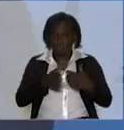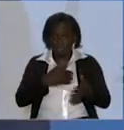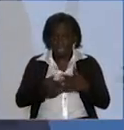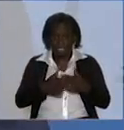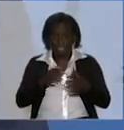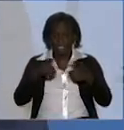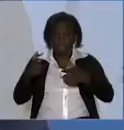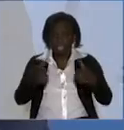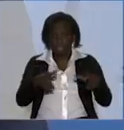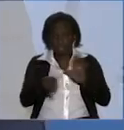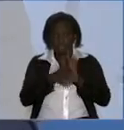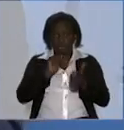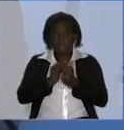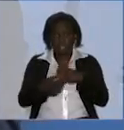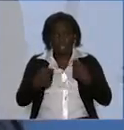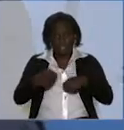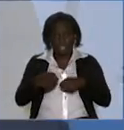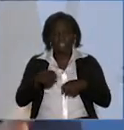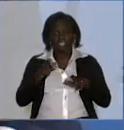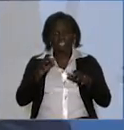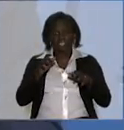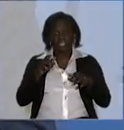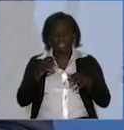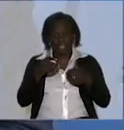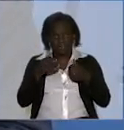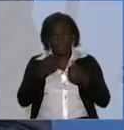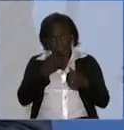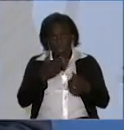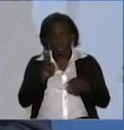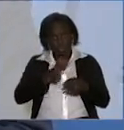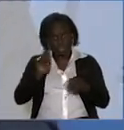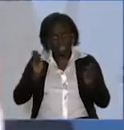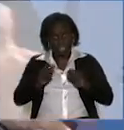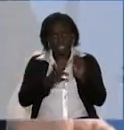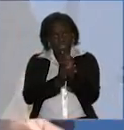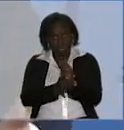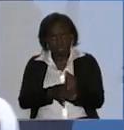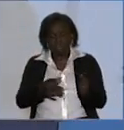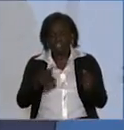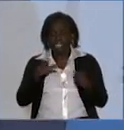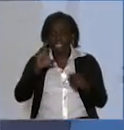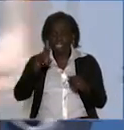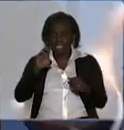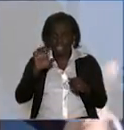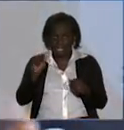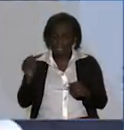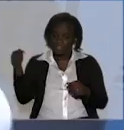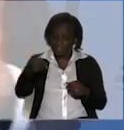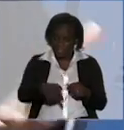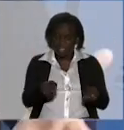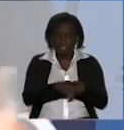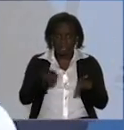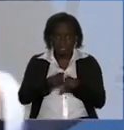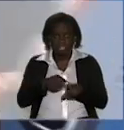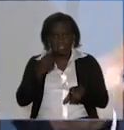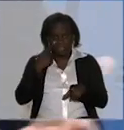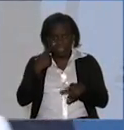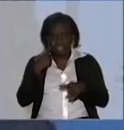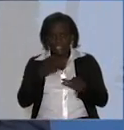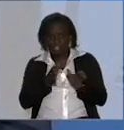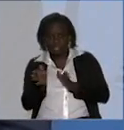aqui, qualquer casa esportiva que seja aberta, tem que estar em perfeita condição de uso, e o CREA vai ser chamado para ouvir,